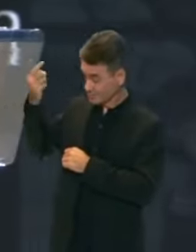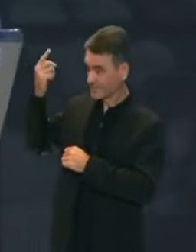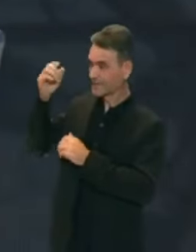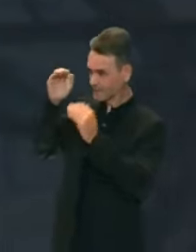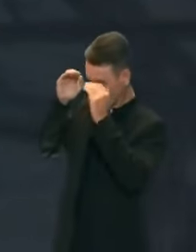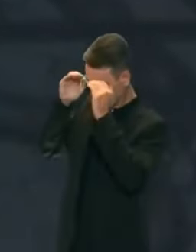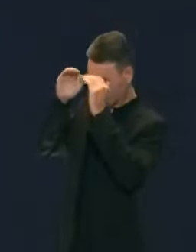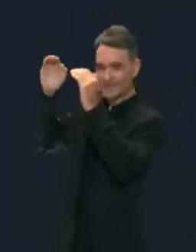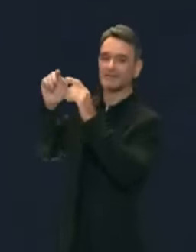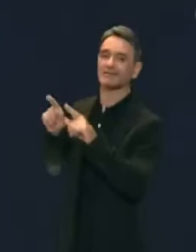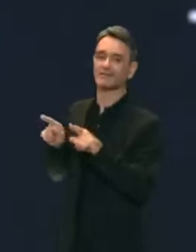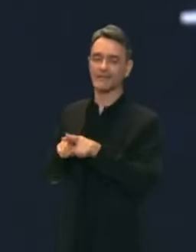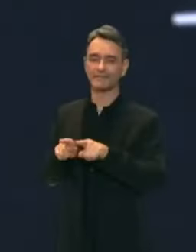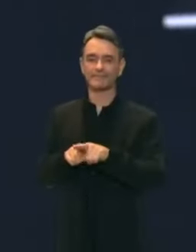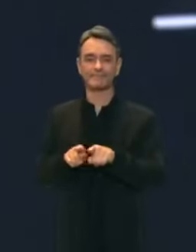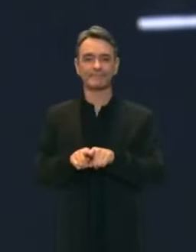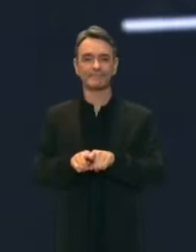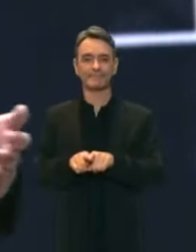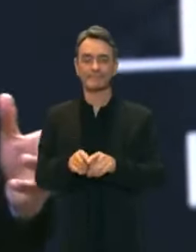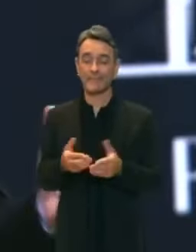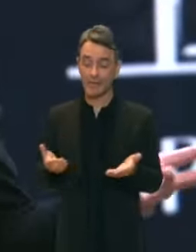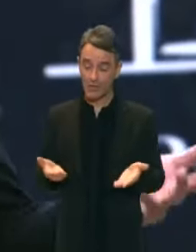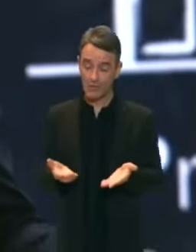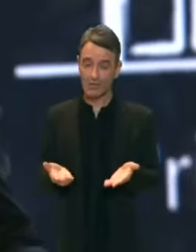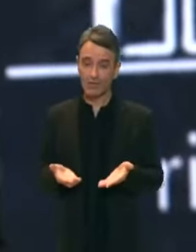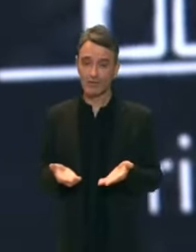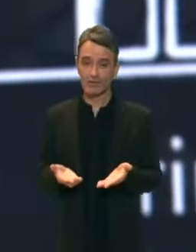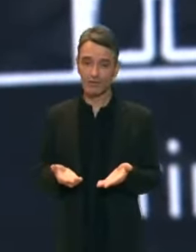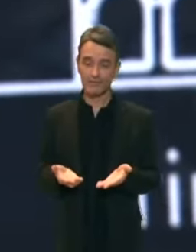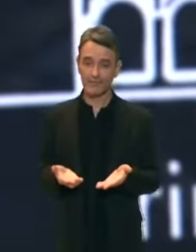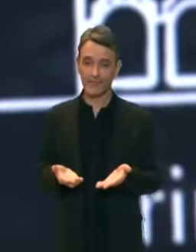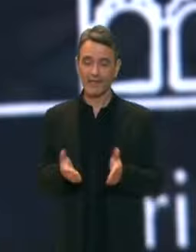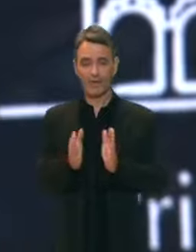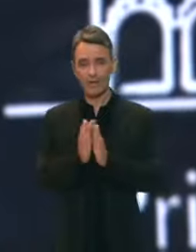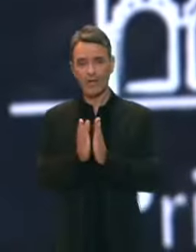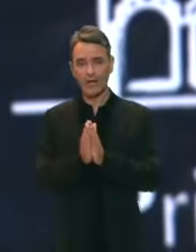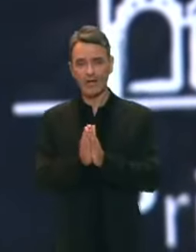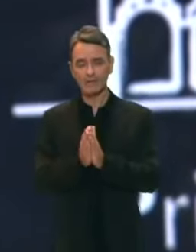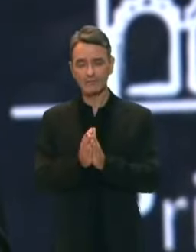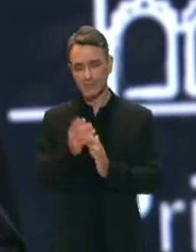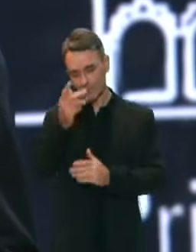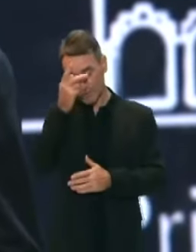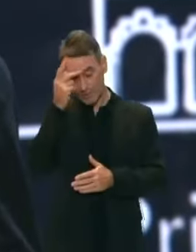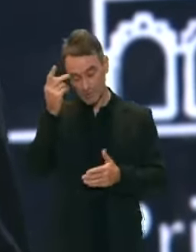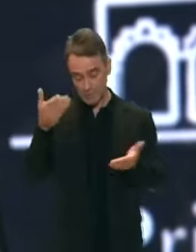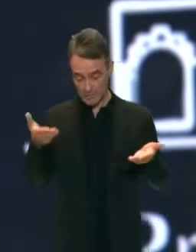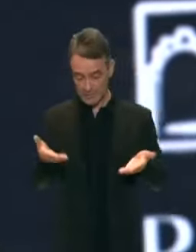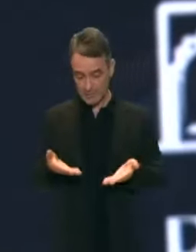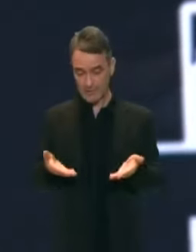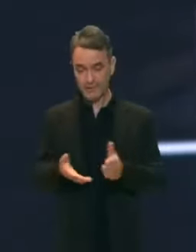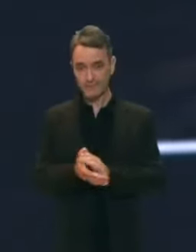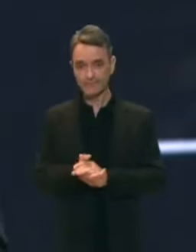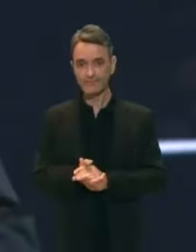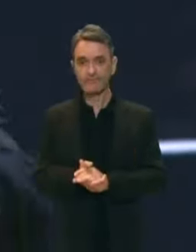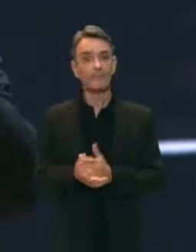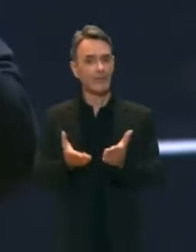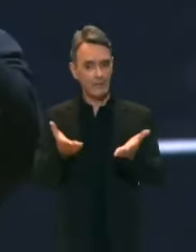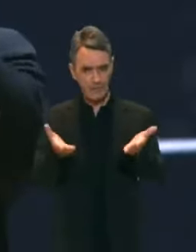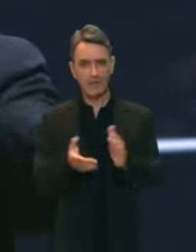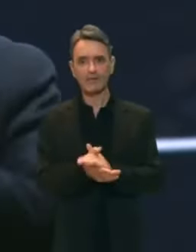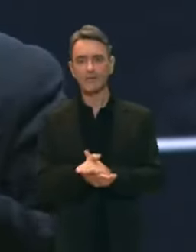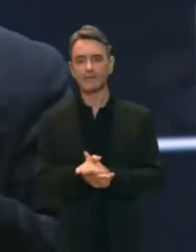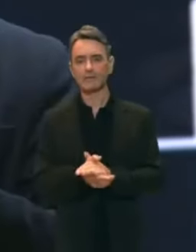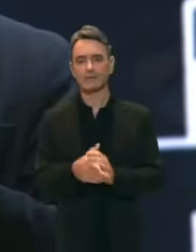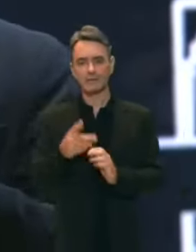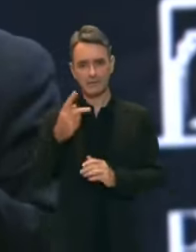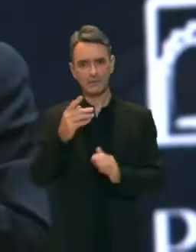mandamentos. Por isso hoje eu queria orar por pessoas nesse lugar, queria orar por você que está aí